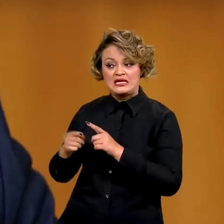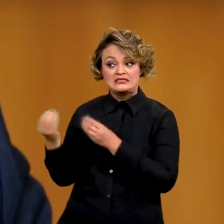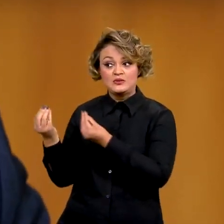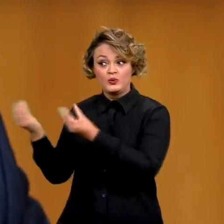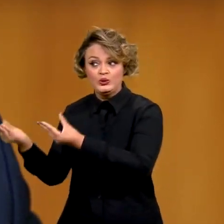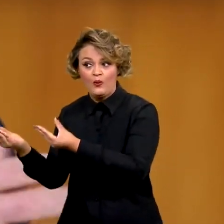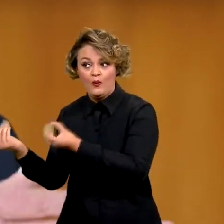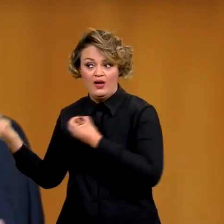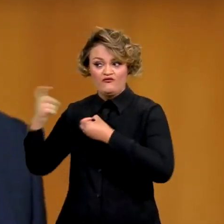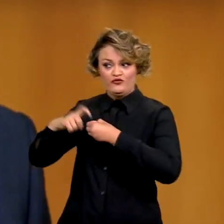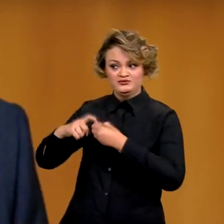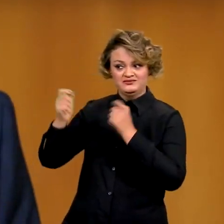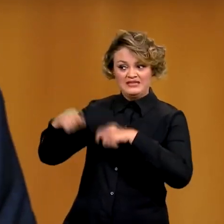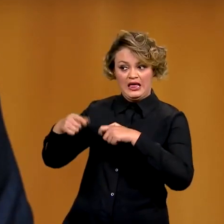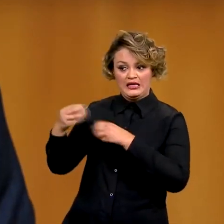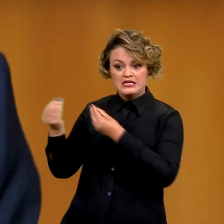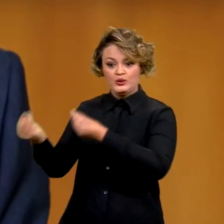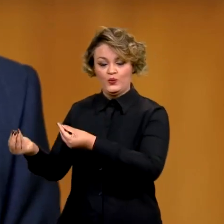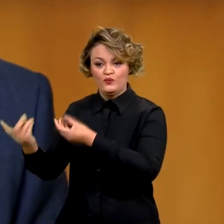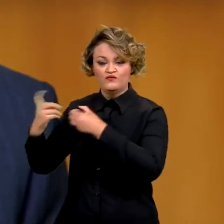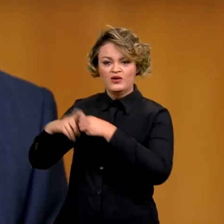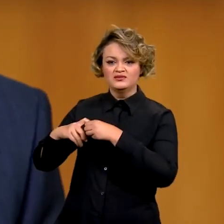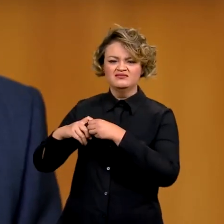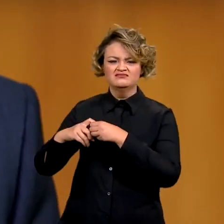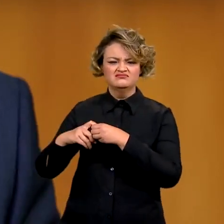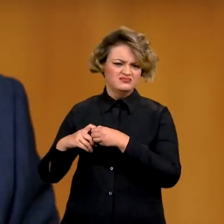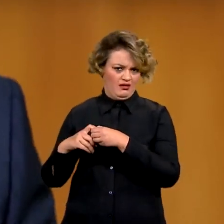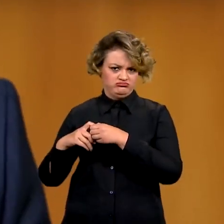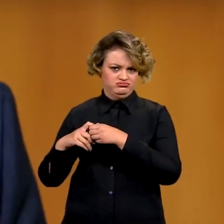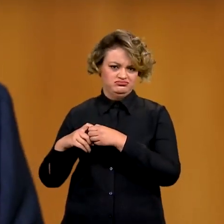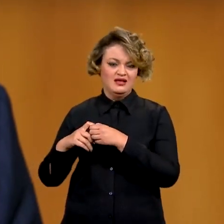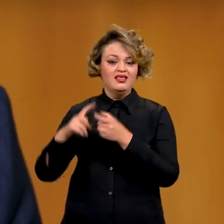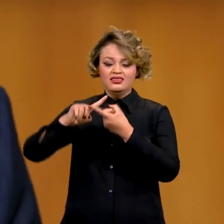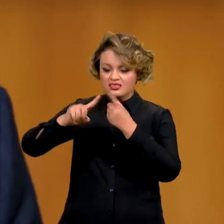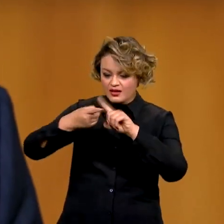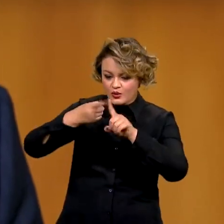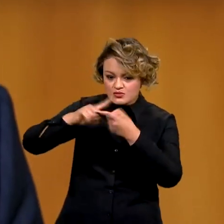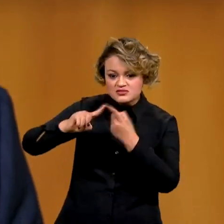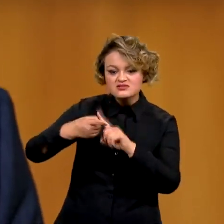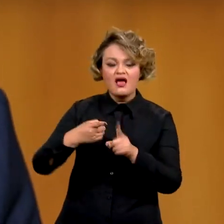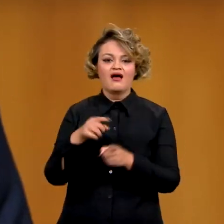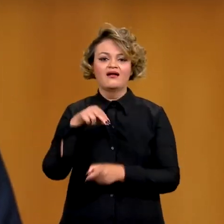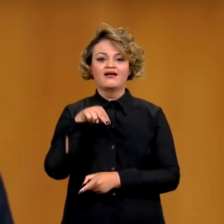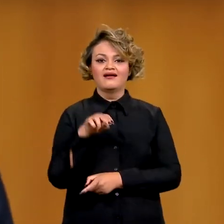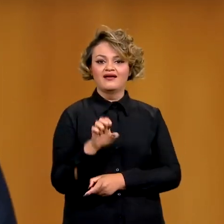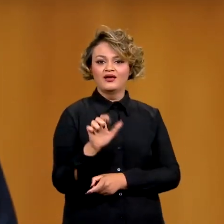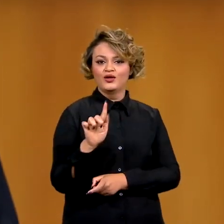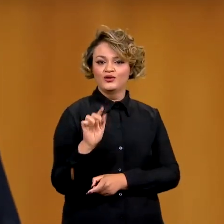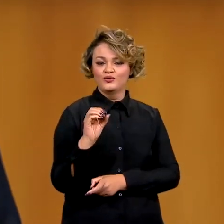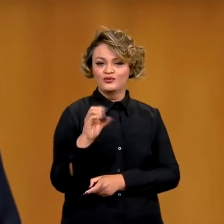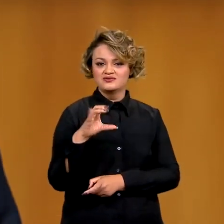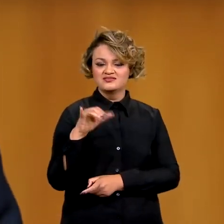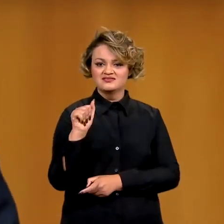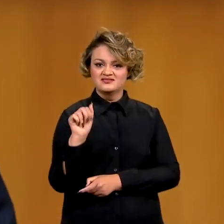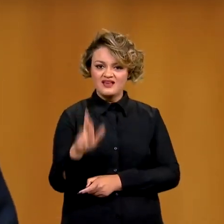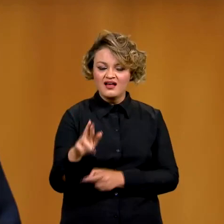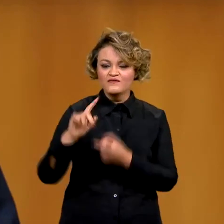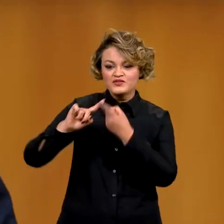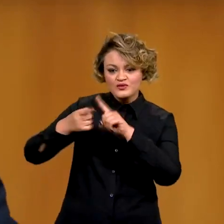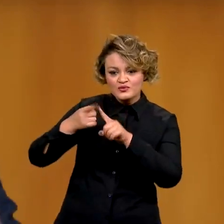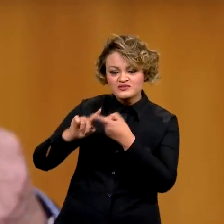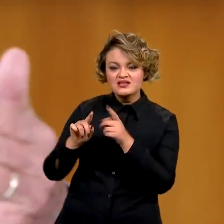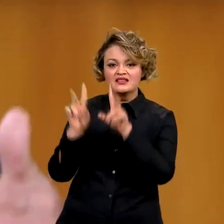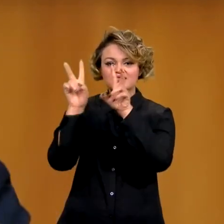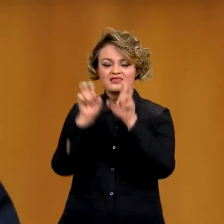dando que você recebe aqui não sei das contas Então olha negociar é negociar eu aprendi negociar você fazer uma